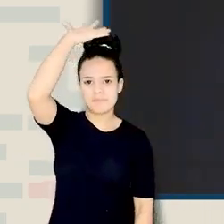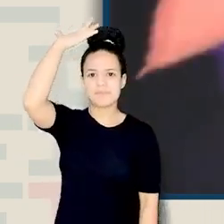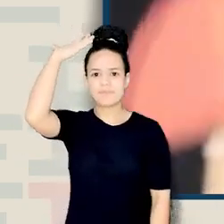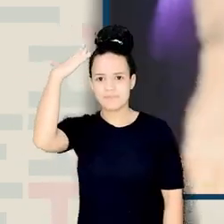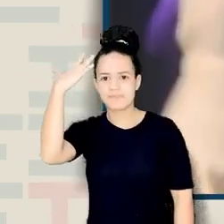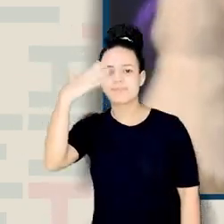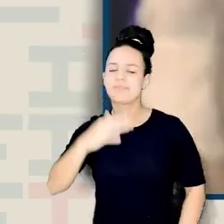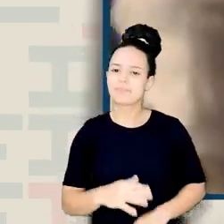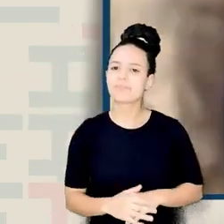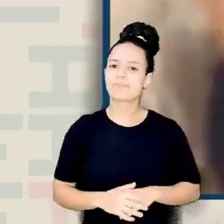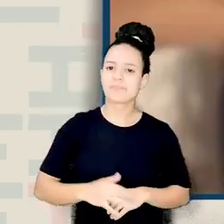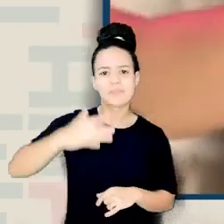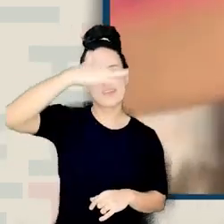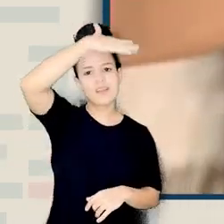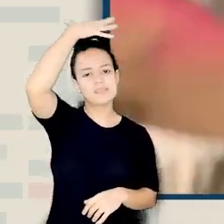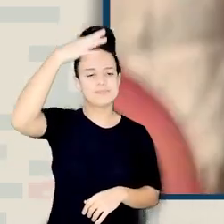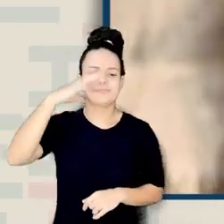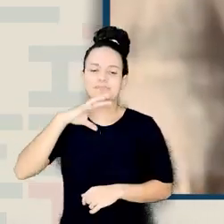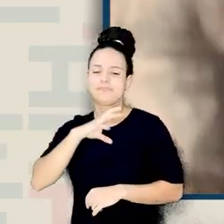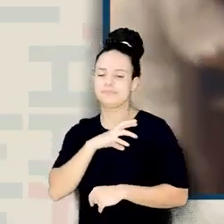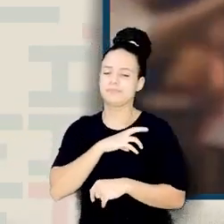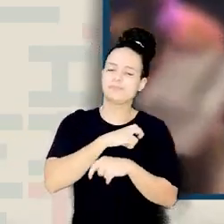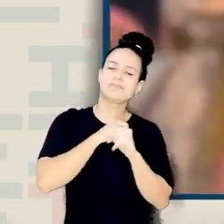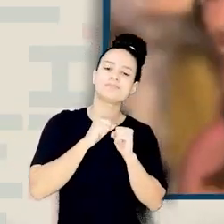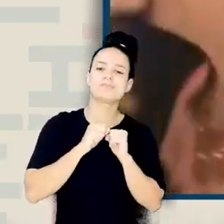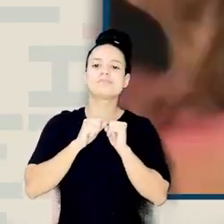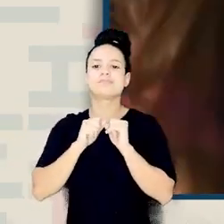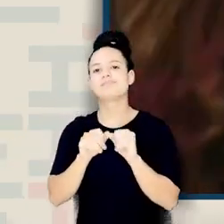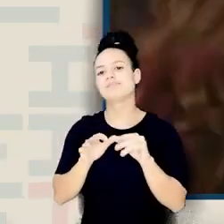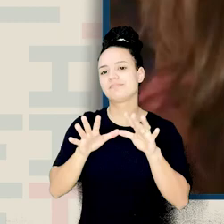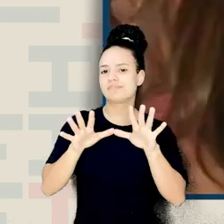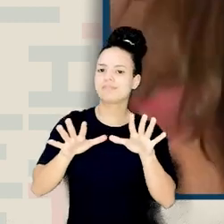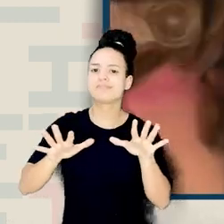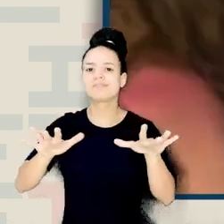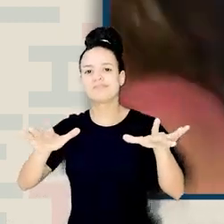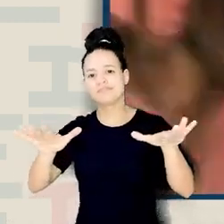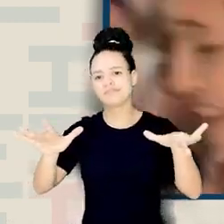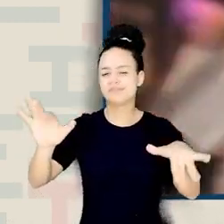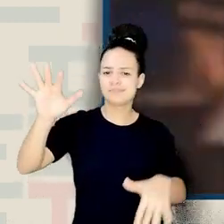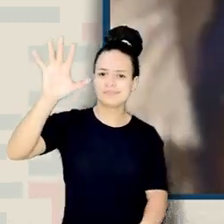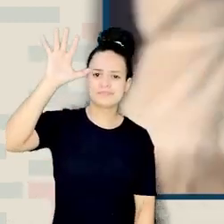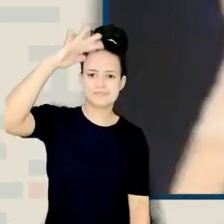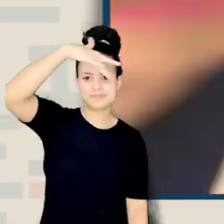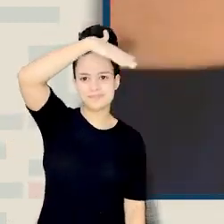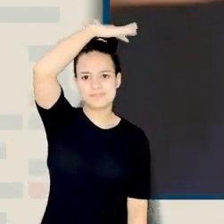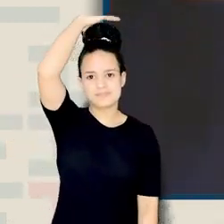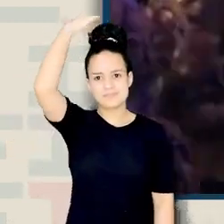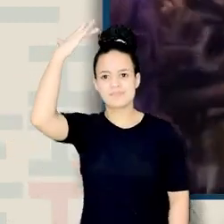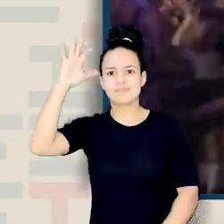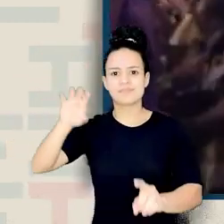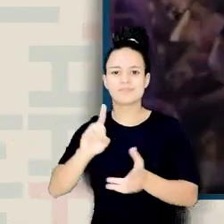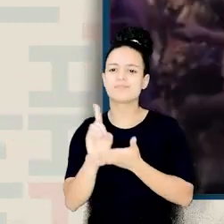rei fogo do amor, epa rei deusa da paixão.